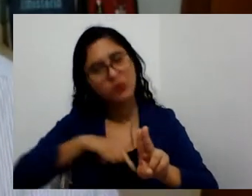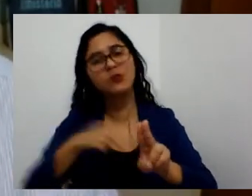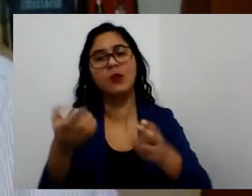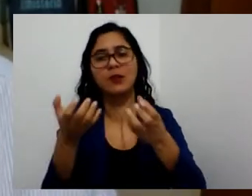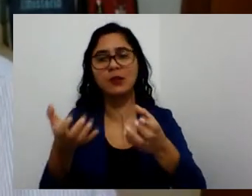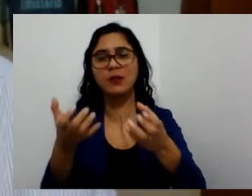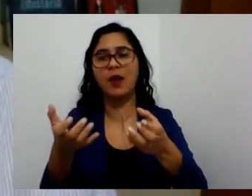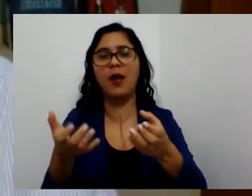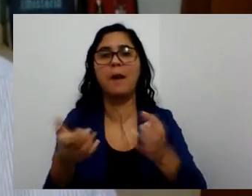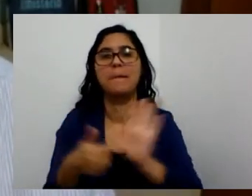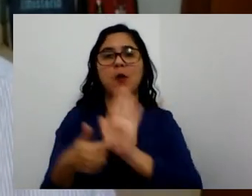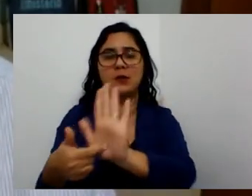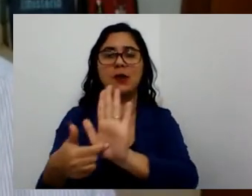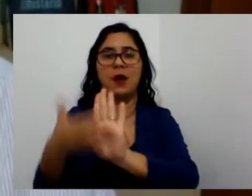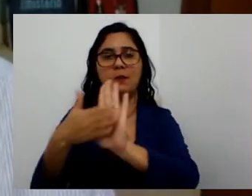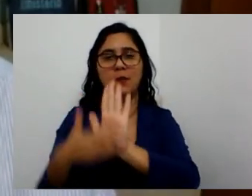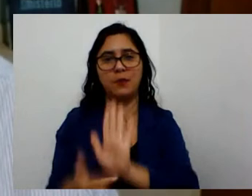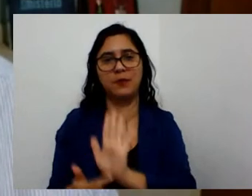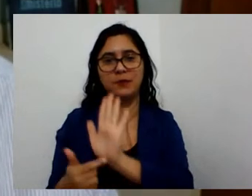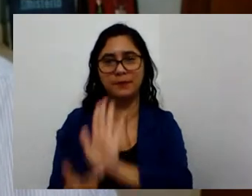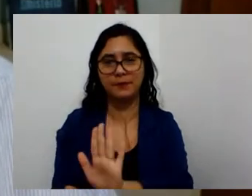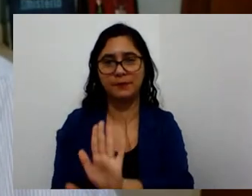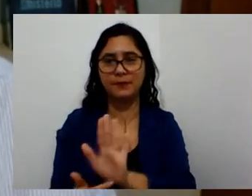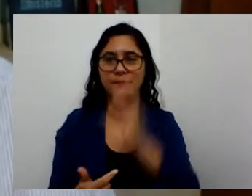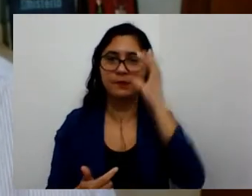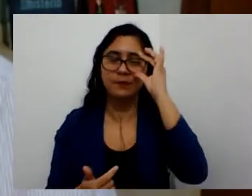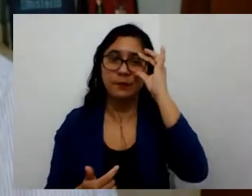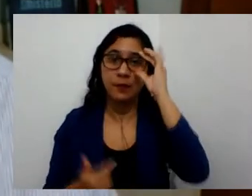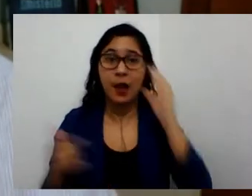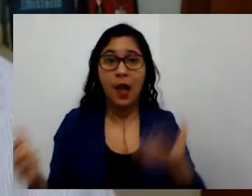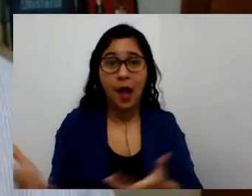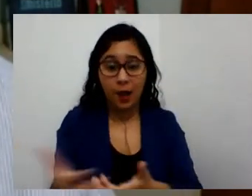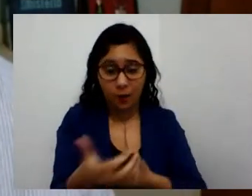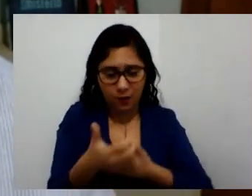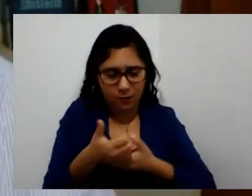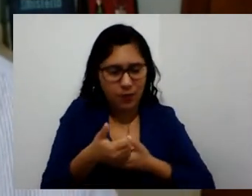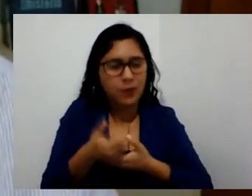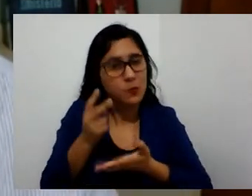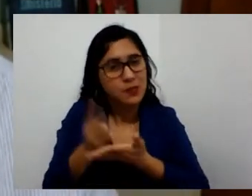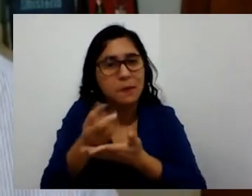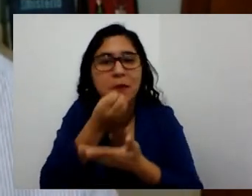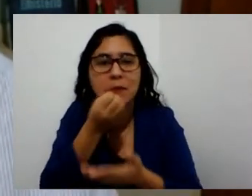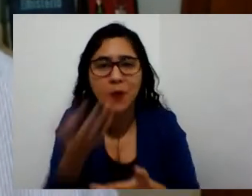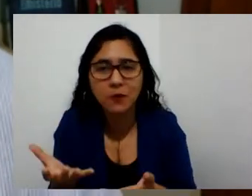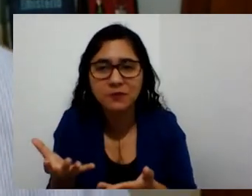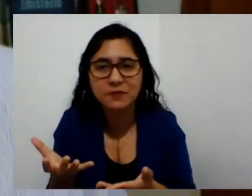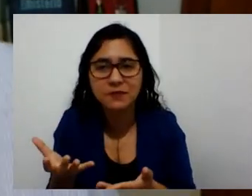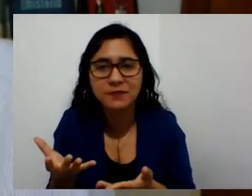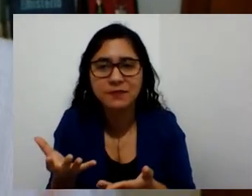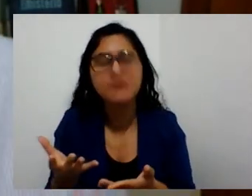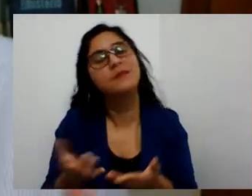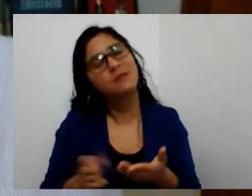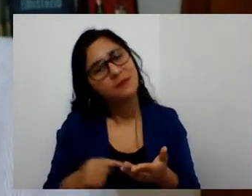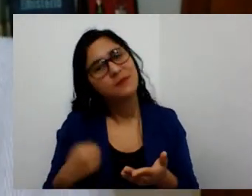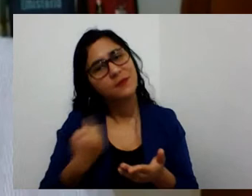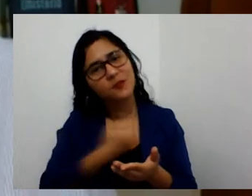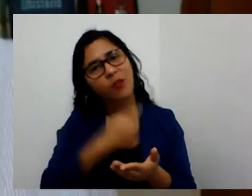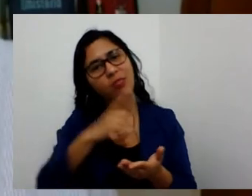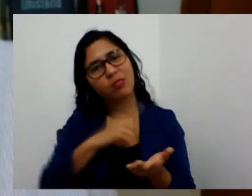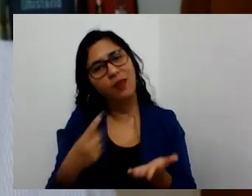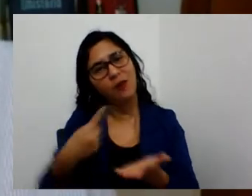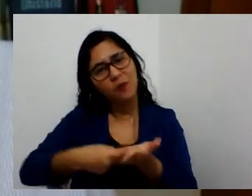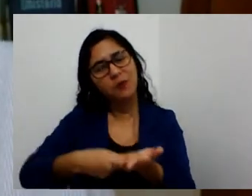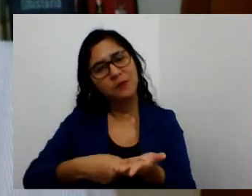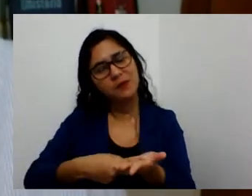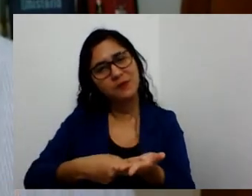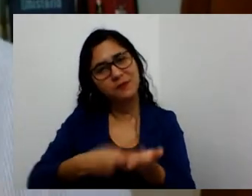as propostas que estamos apresentando. O acolhimento foi sempre muito bom. E a gente tem um compromisso para fazer